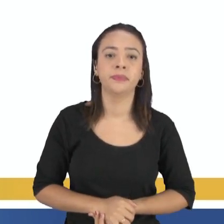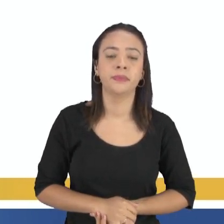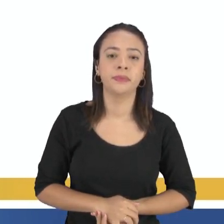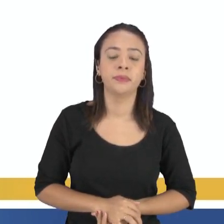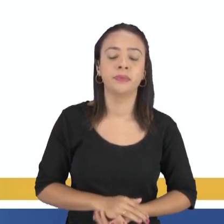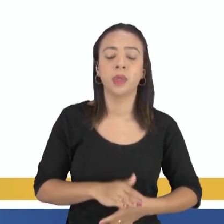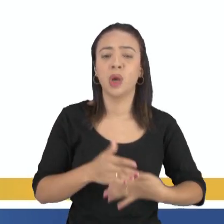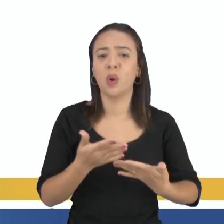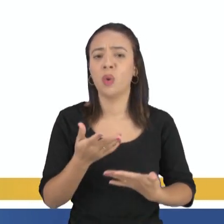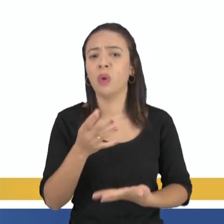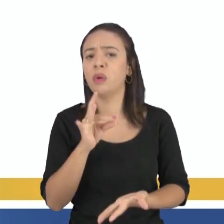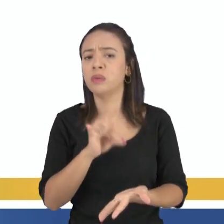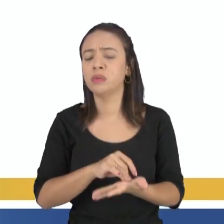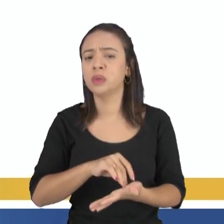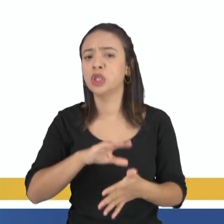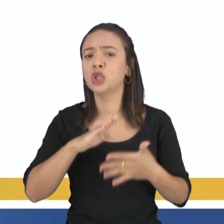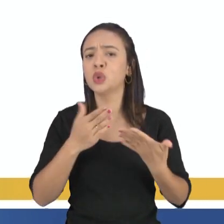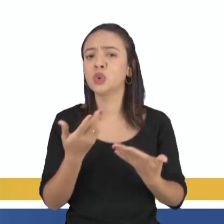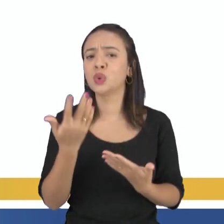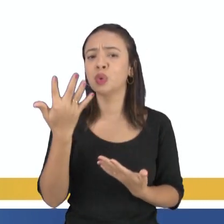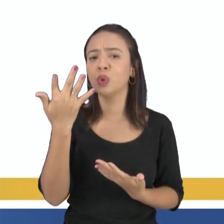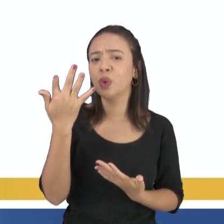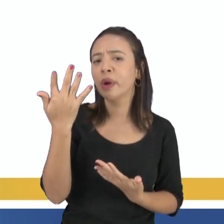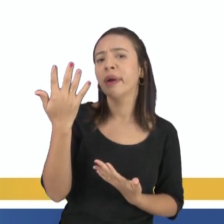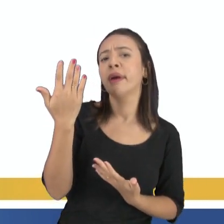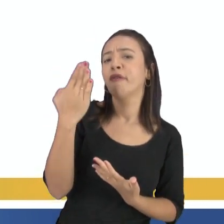Quais são verdadeiras e quais são falsas?